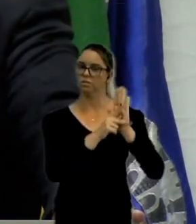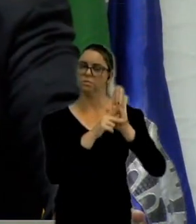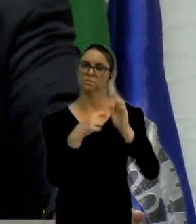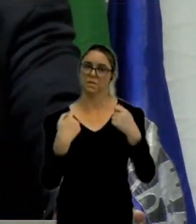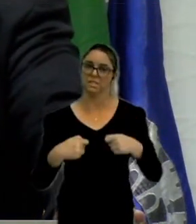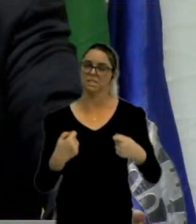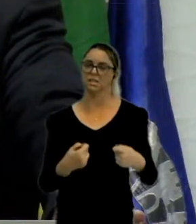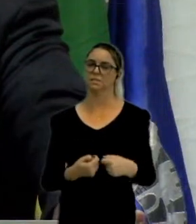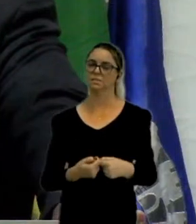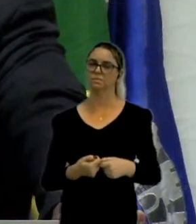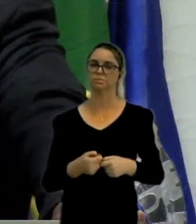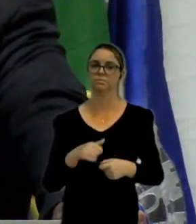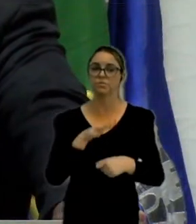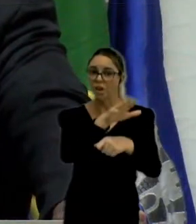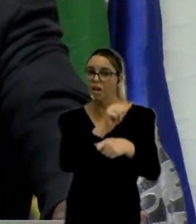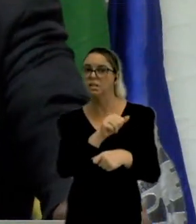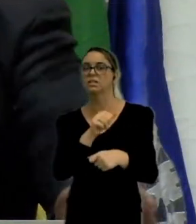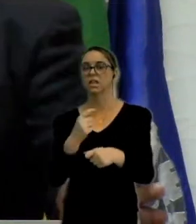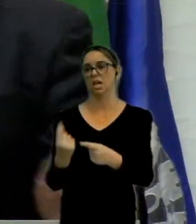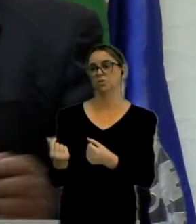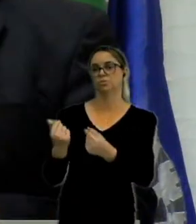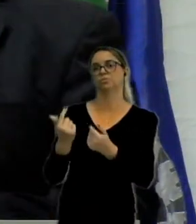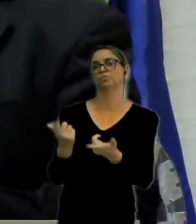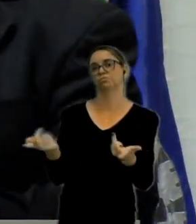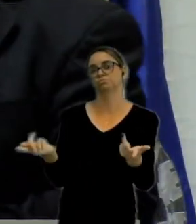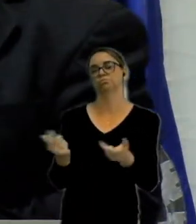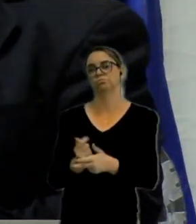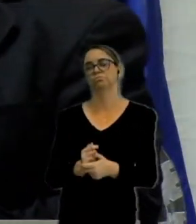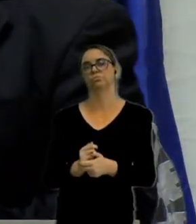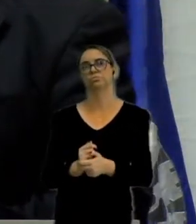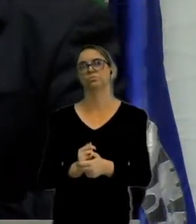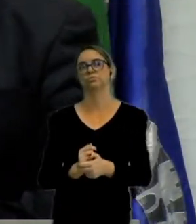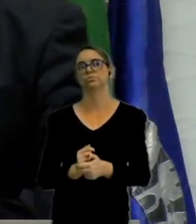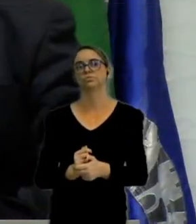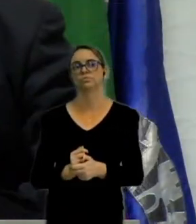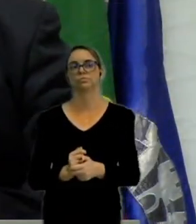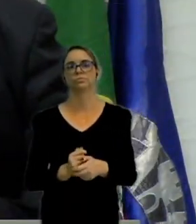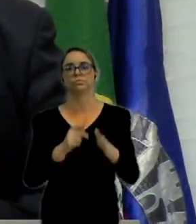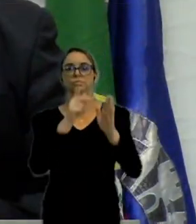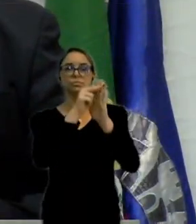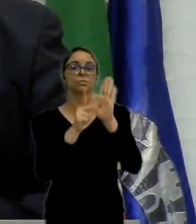e se corre atrás do dinheiro. Nunca